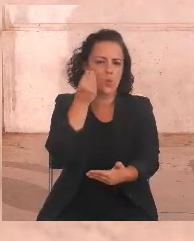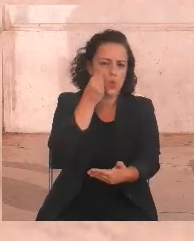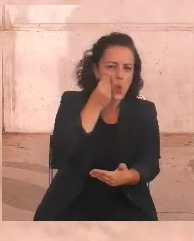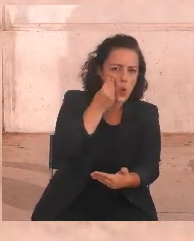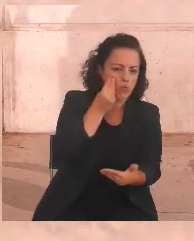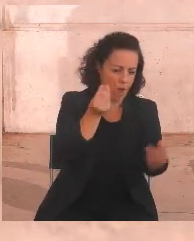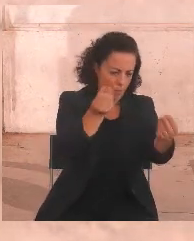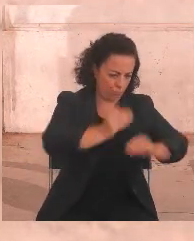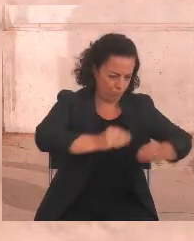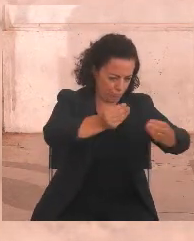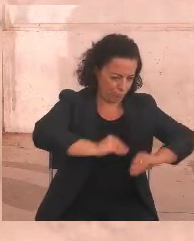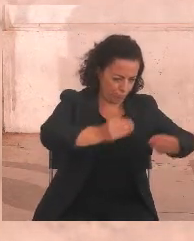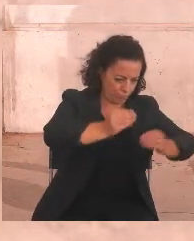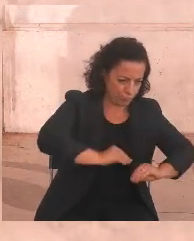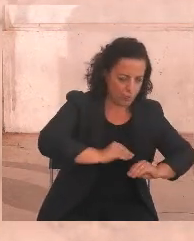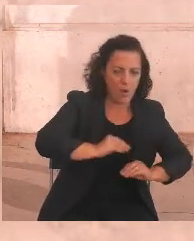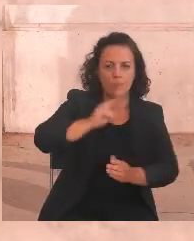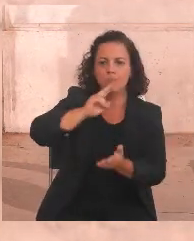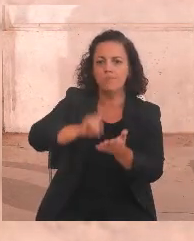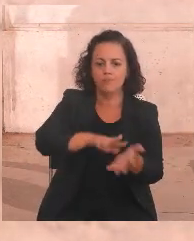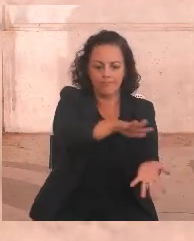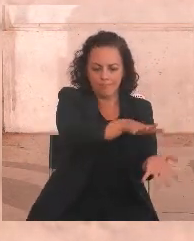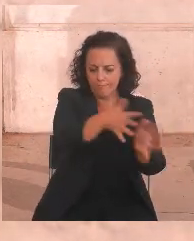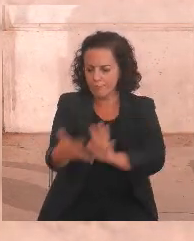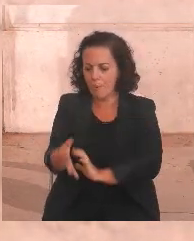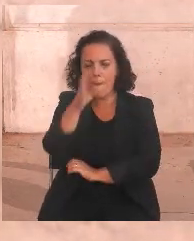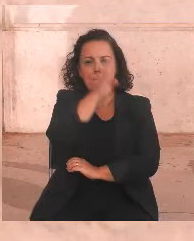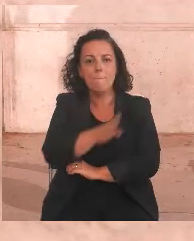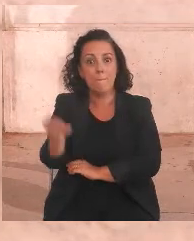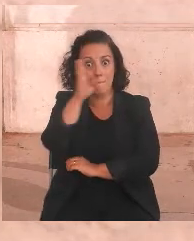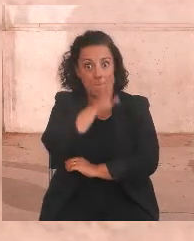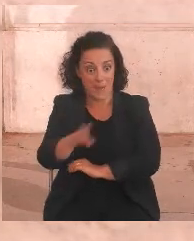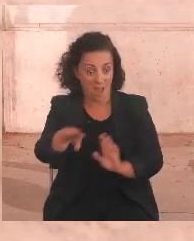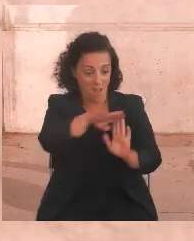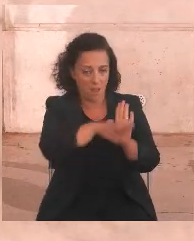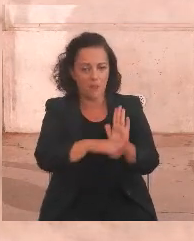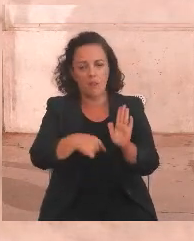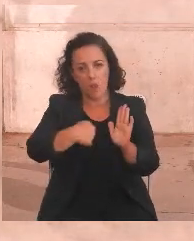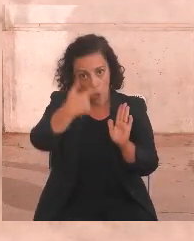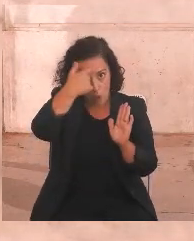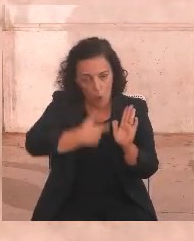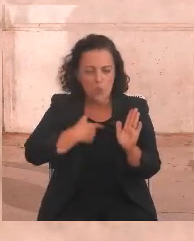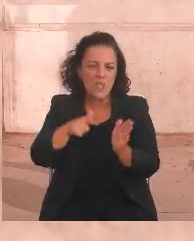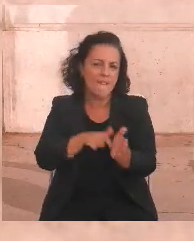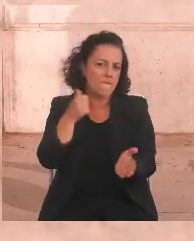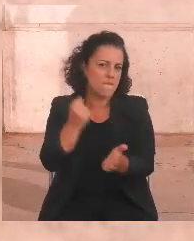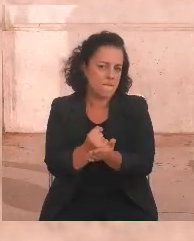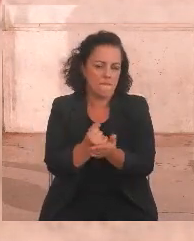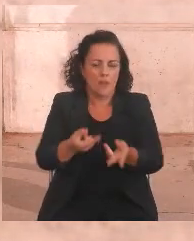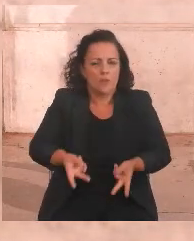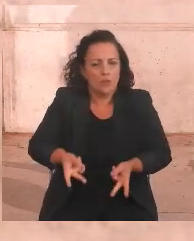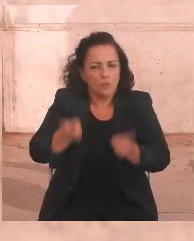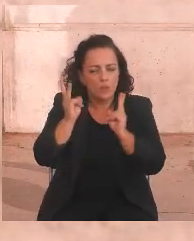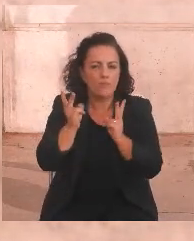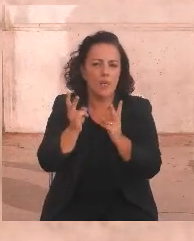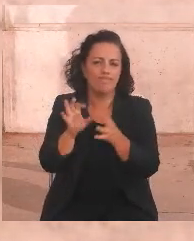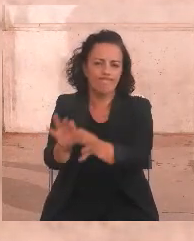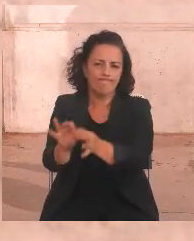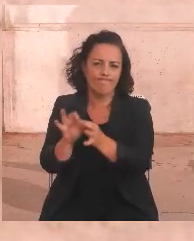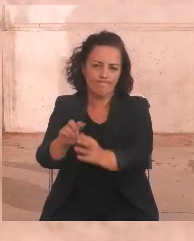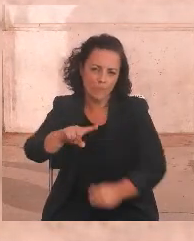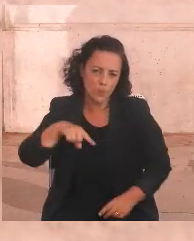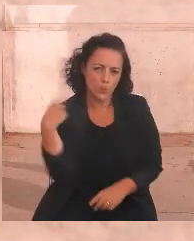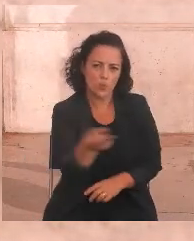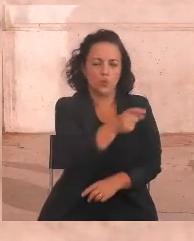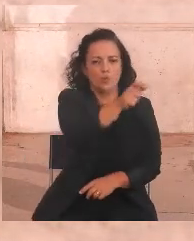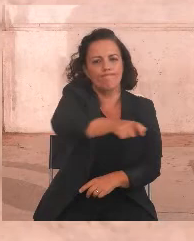e a concretização das políticas, estou e estarei sempre disponível para trabalhar com todos os eleitos. Com